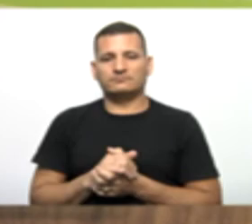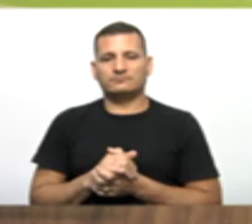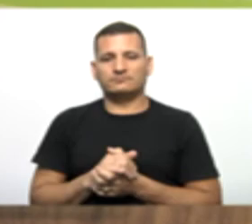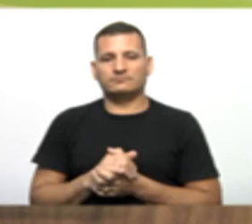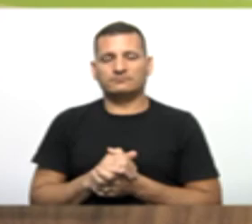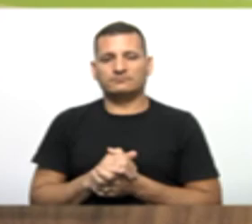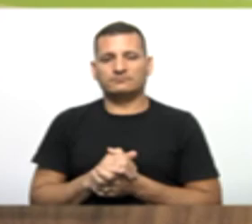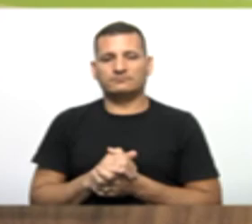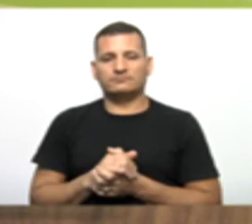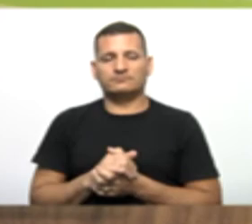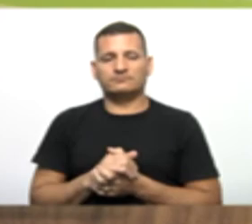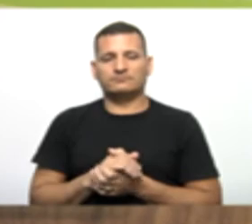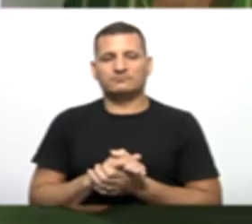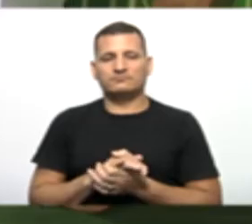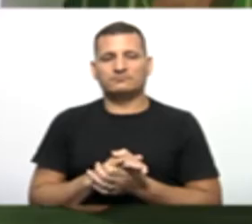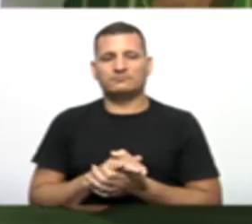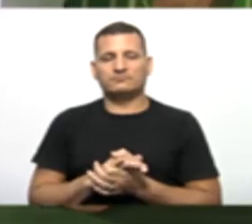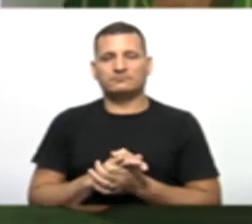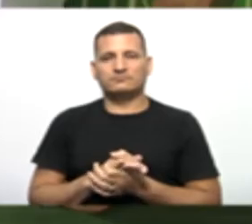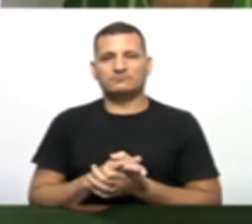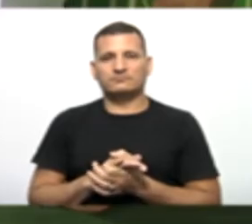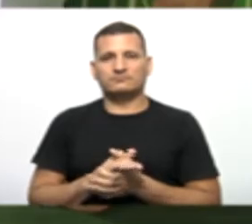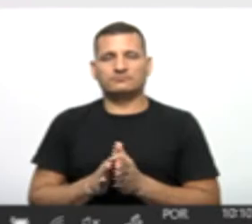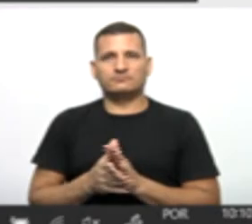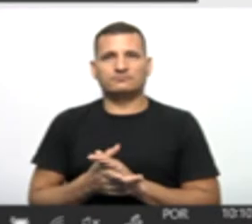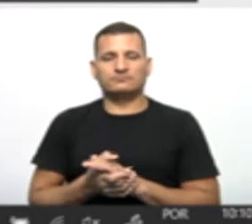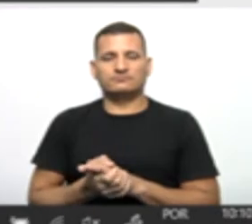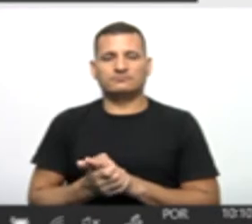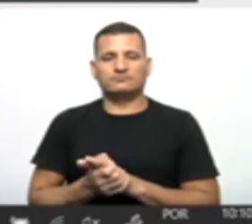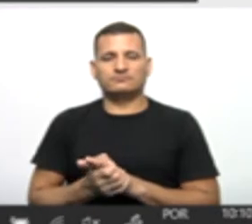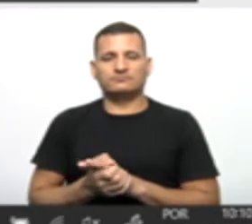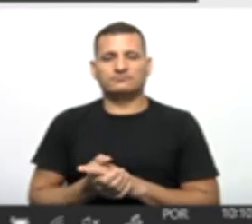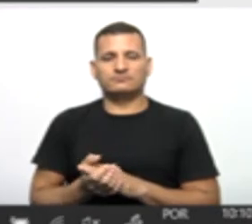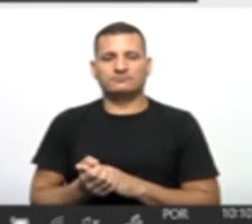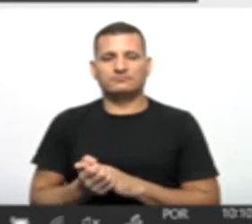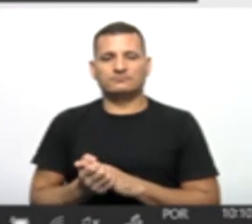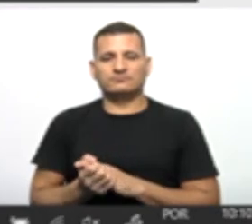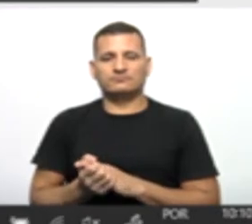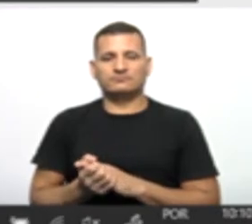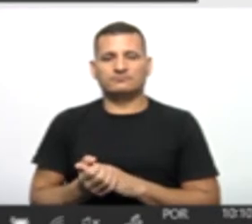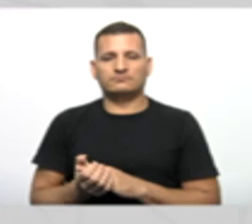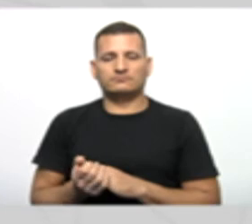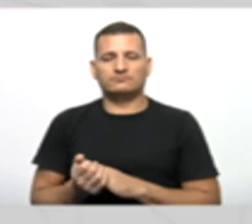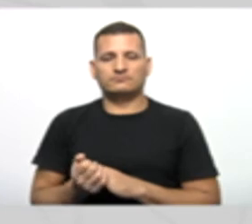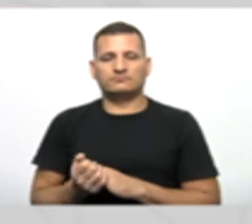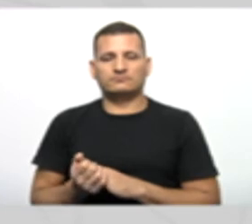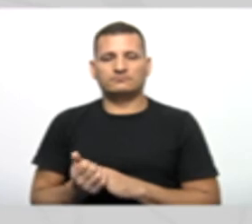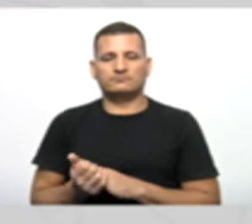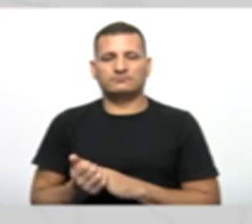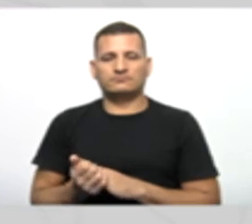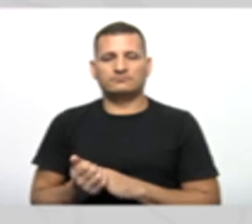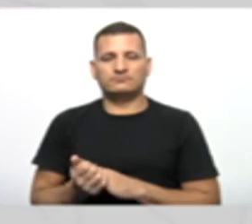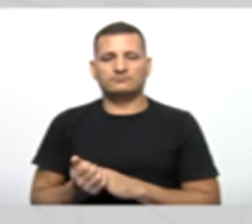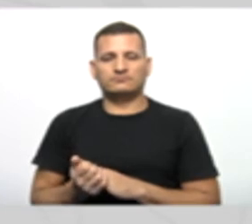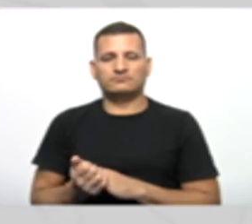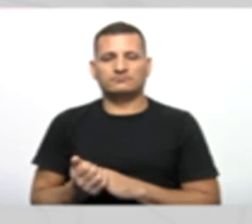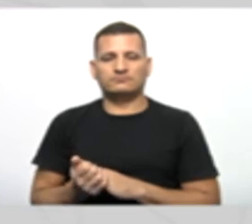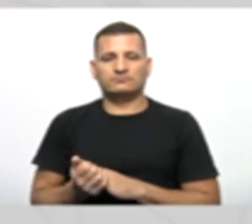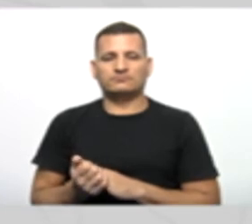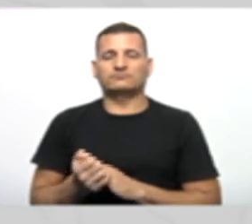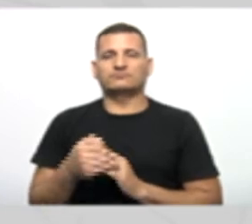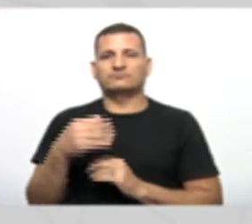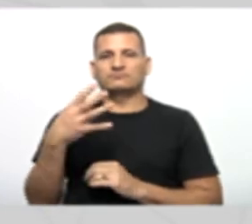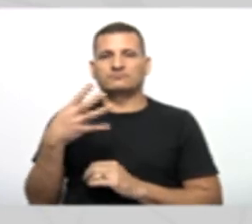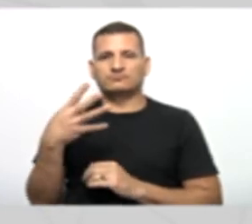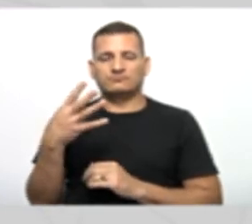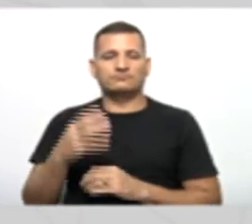repetitiva. Perfeito. Vamos lá. Nossa tarefa 3, nossa tarefa